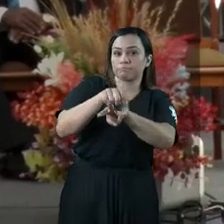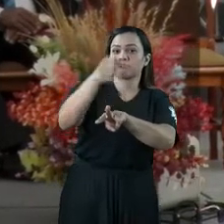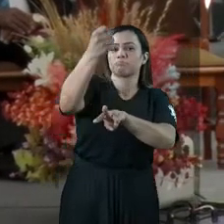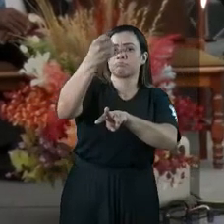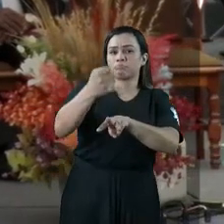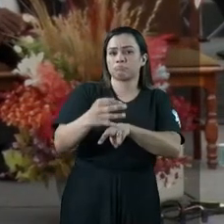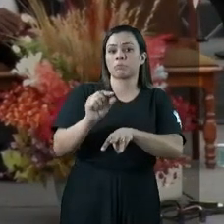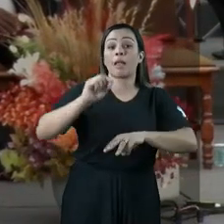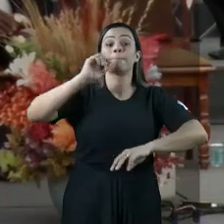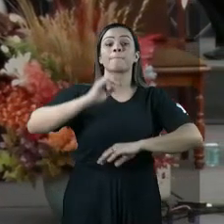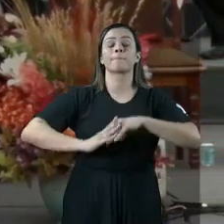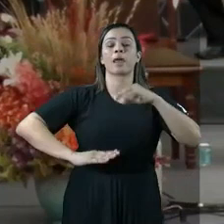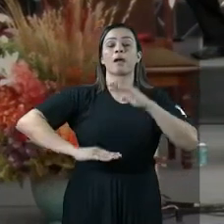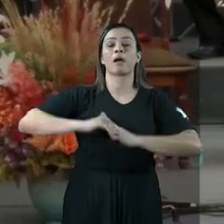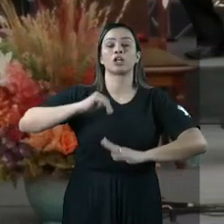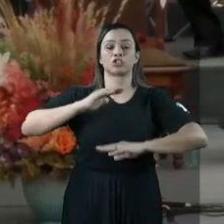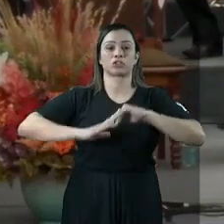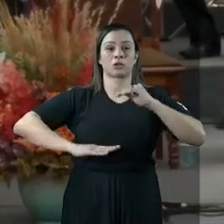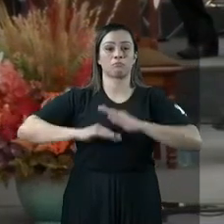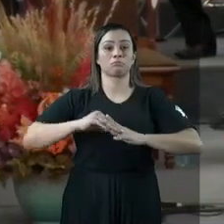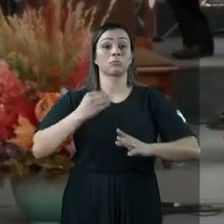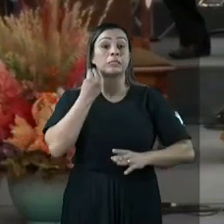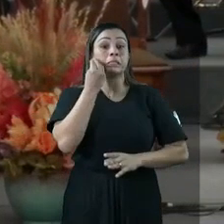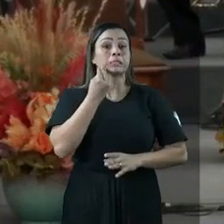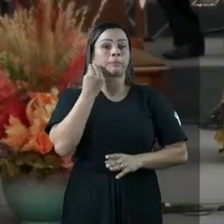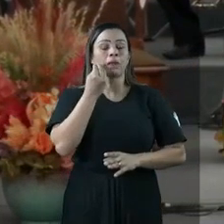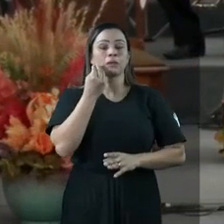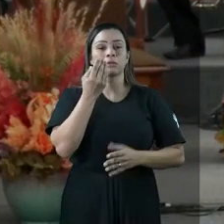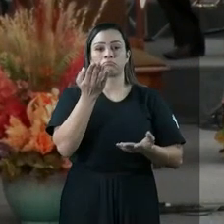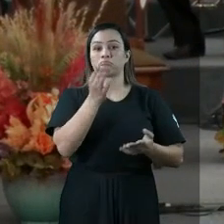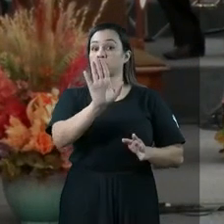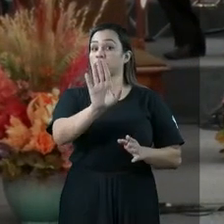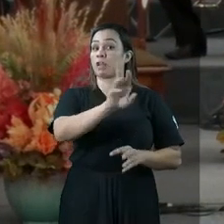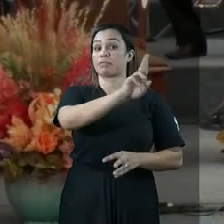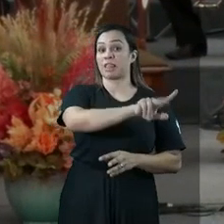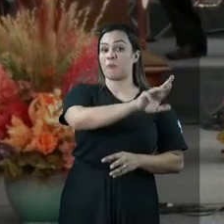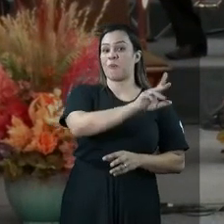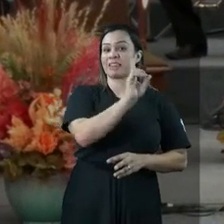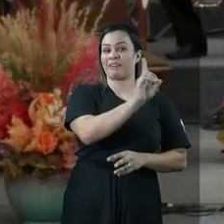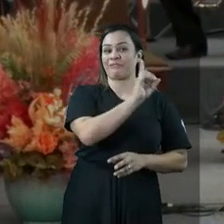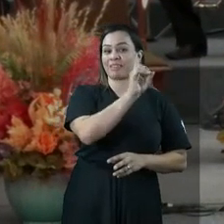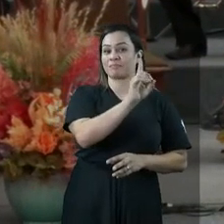Fala da prática experiencial. E aí não é Davi que conta, e aí não é Jesus que narra, aí é quem